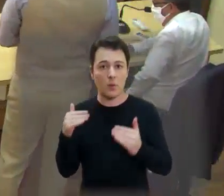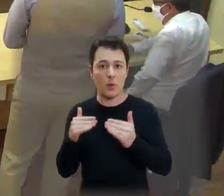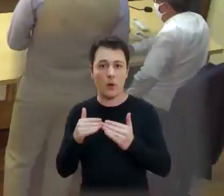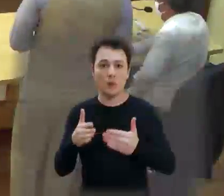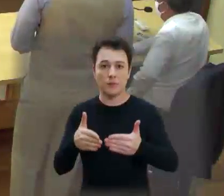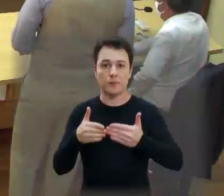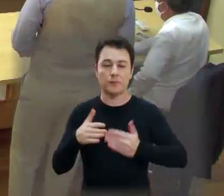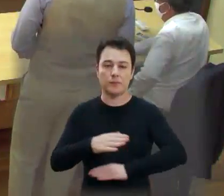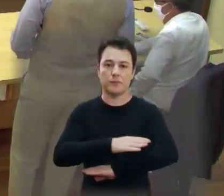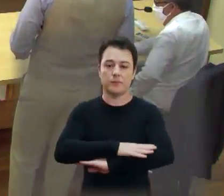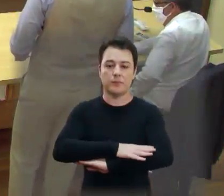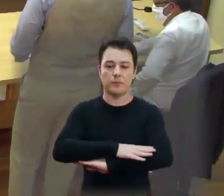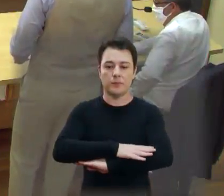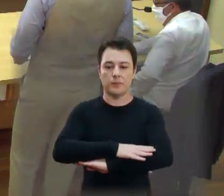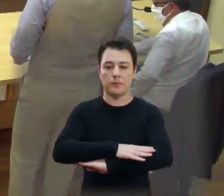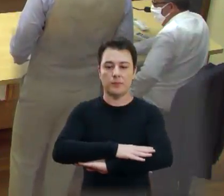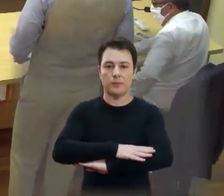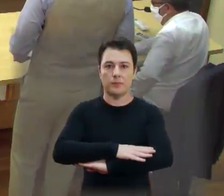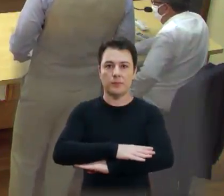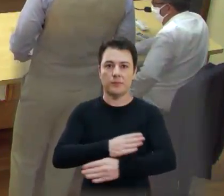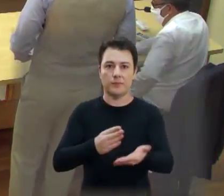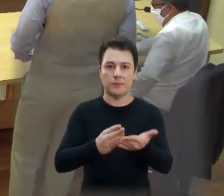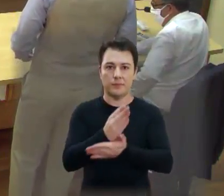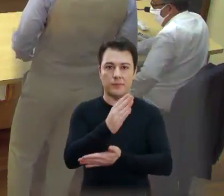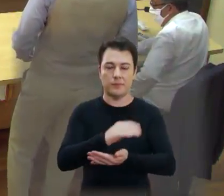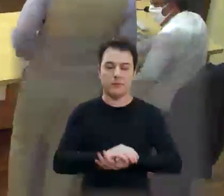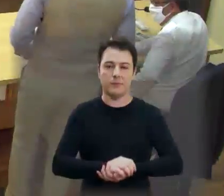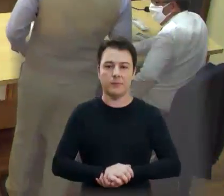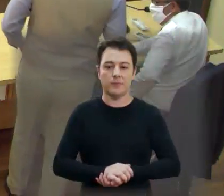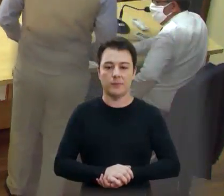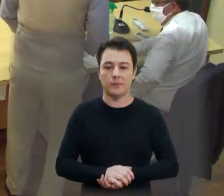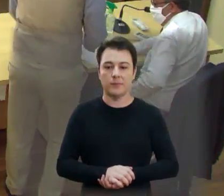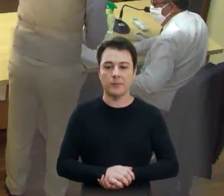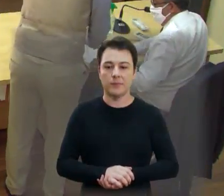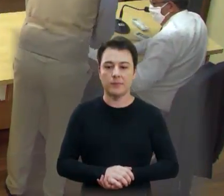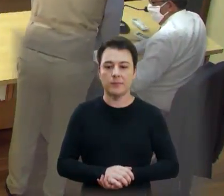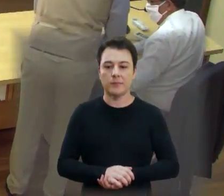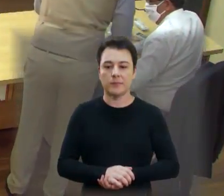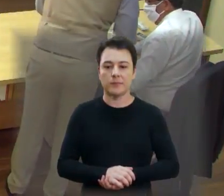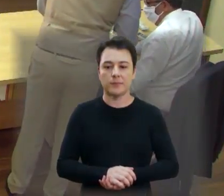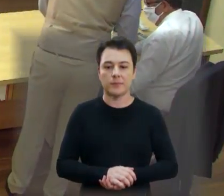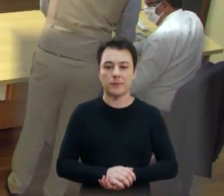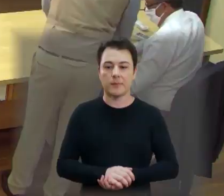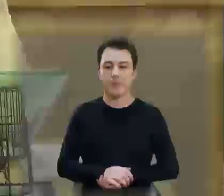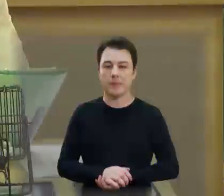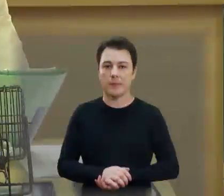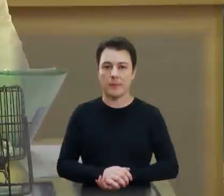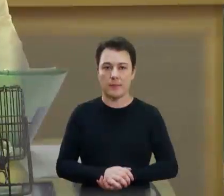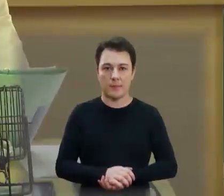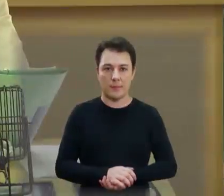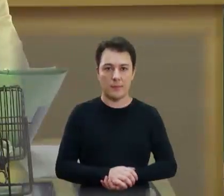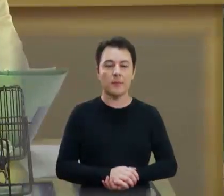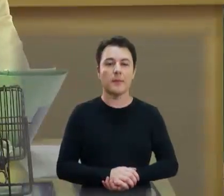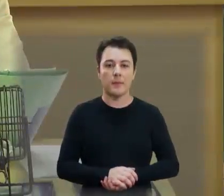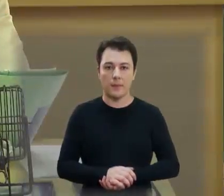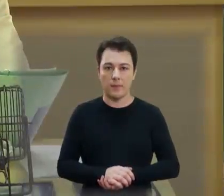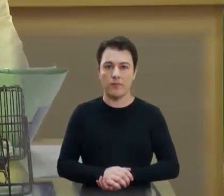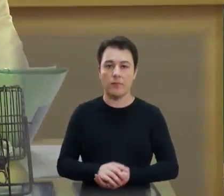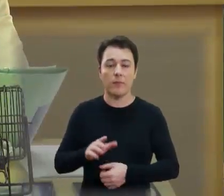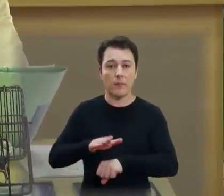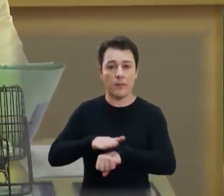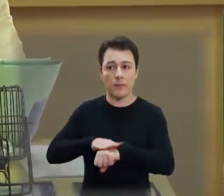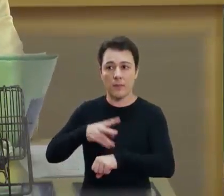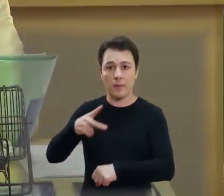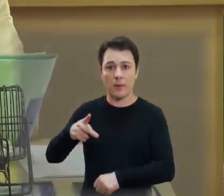acordo, permaneçam como estão. Aprovado. Para ser julgado objeto de deliberação, interessada a